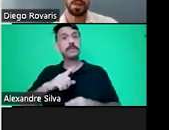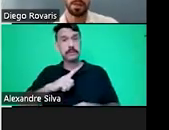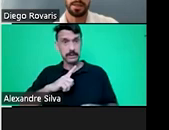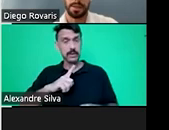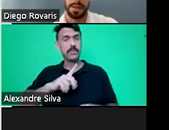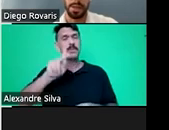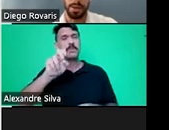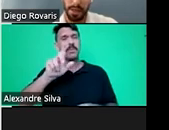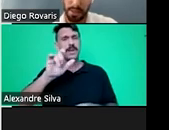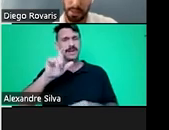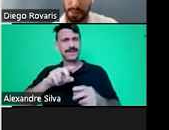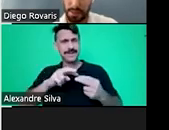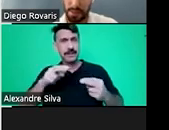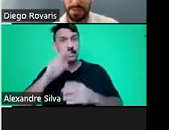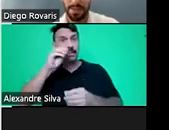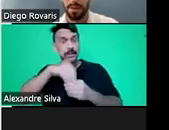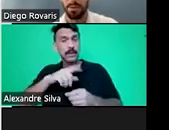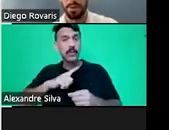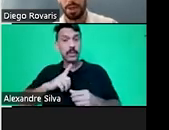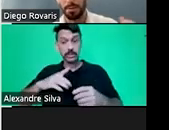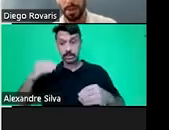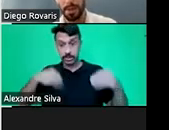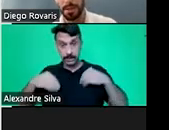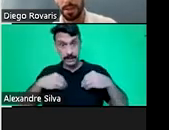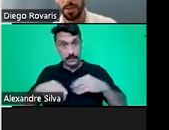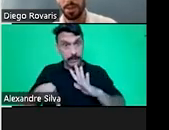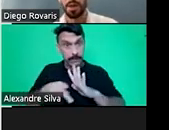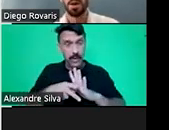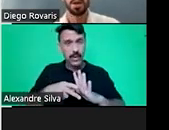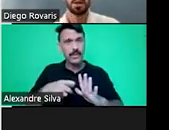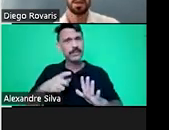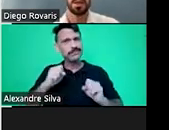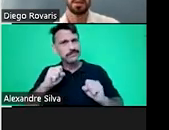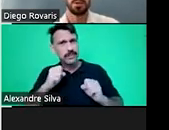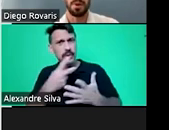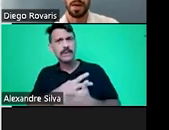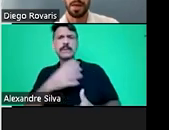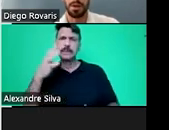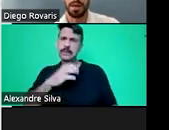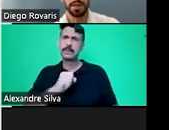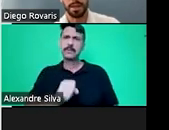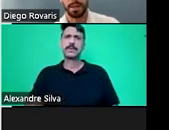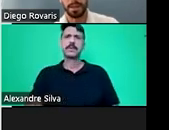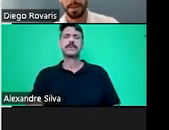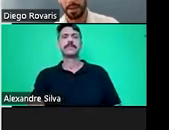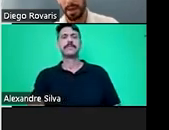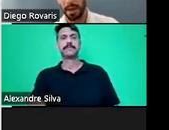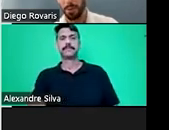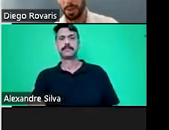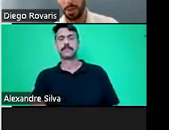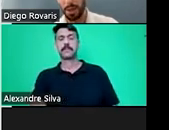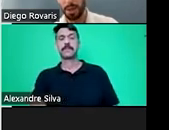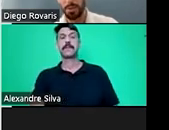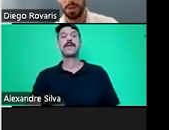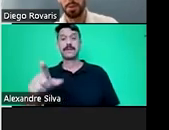uma trajetória estável, ou seja, persistente. O que acontece? Quanto maior essa